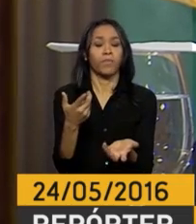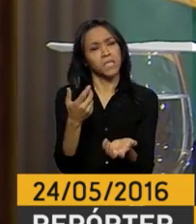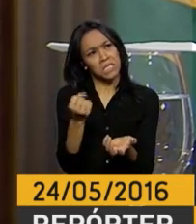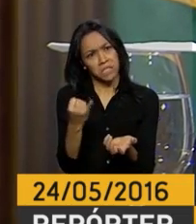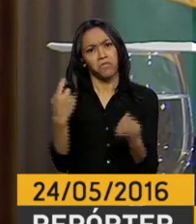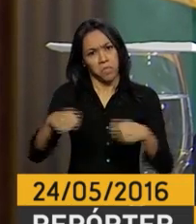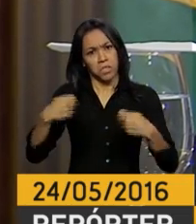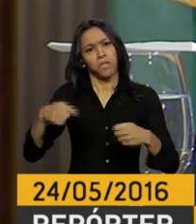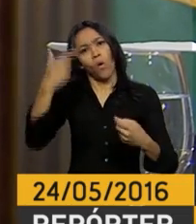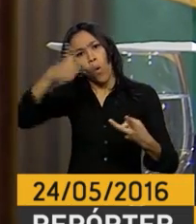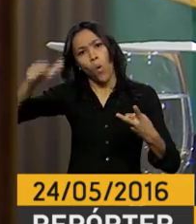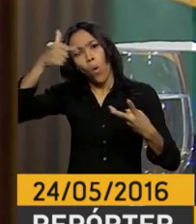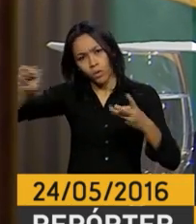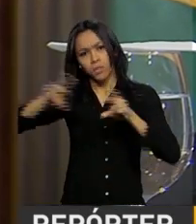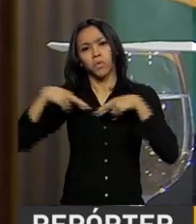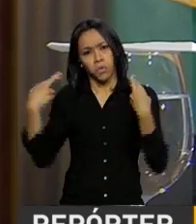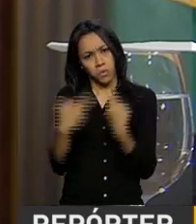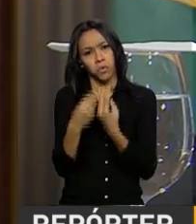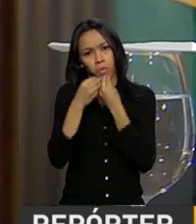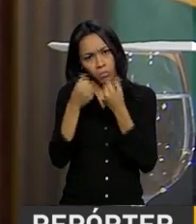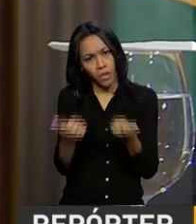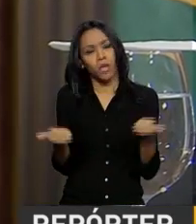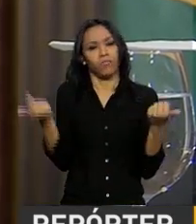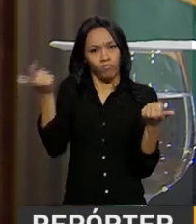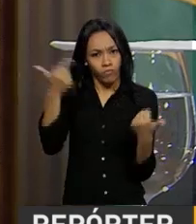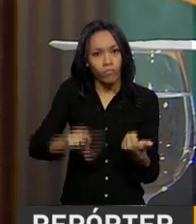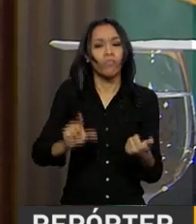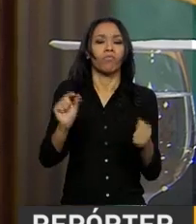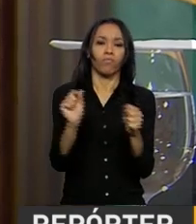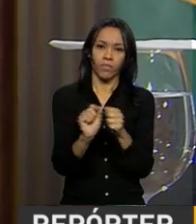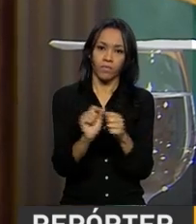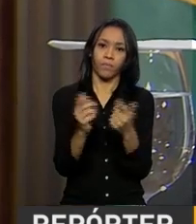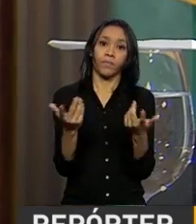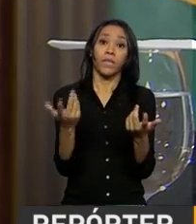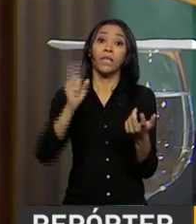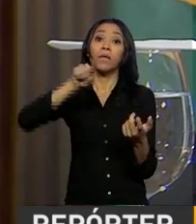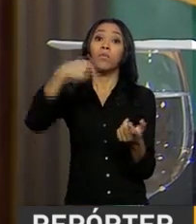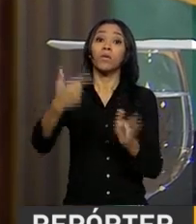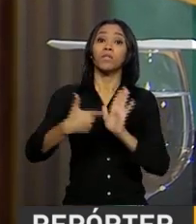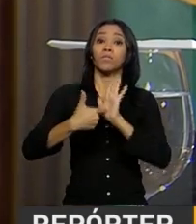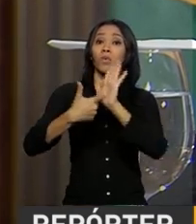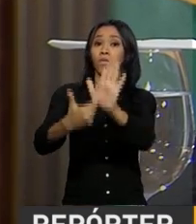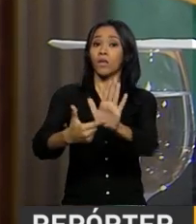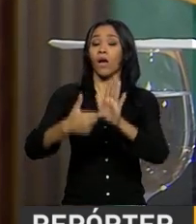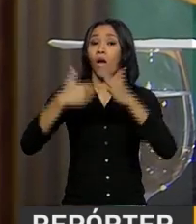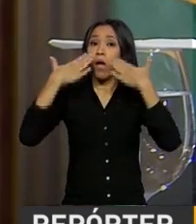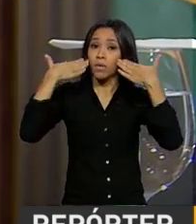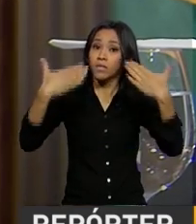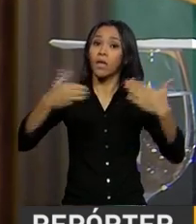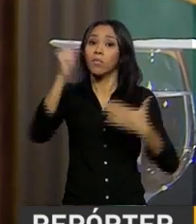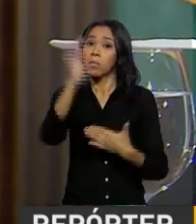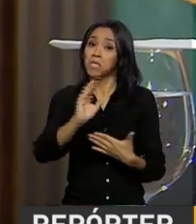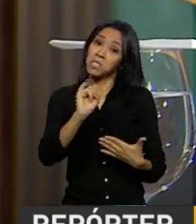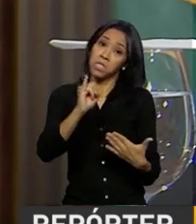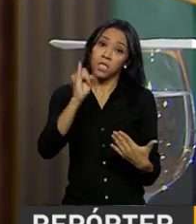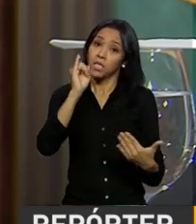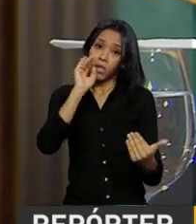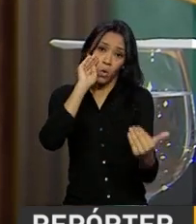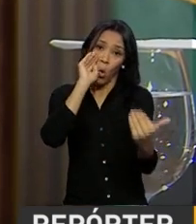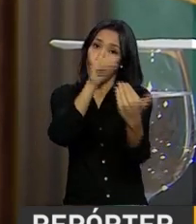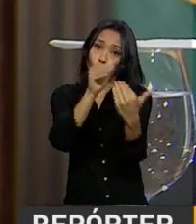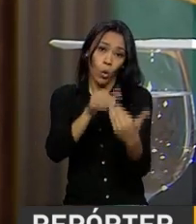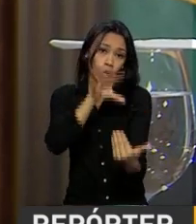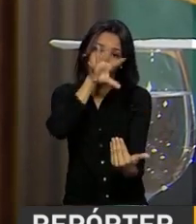reuniões, quando nós chegarmos a isto, nós poderemos apresentá-la ao país, se não com a concordância de todos, não é? Mas